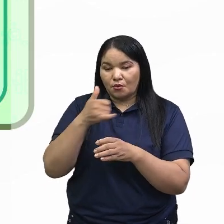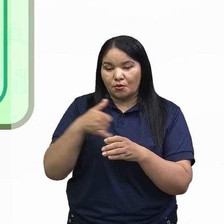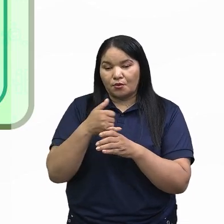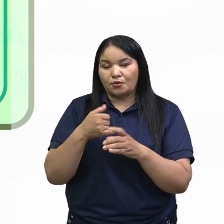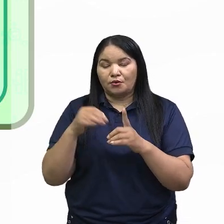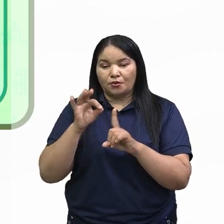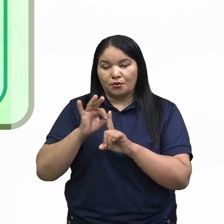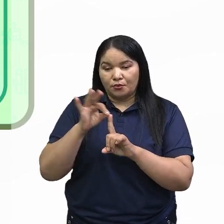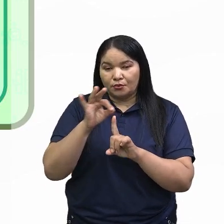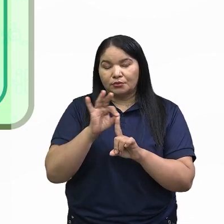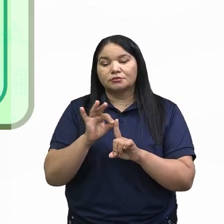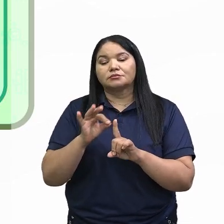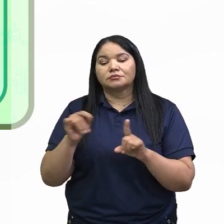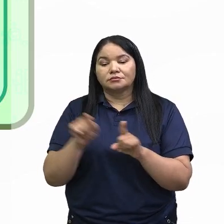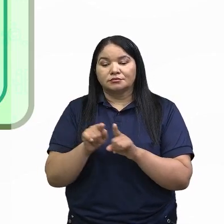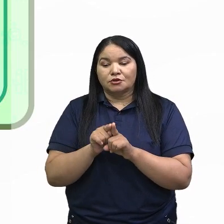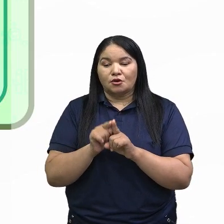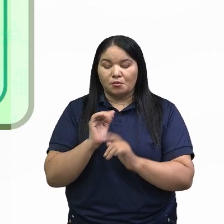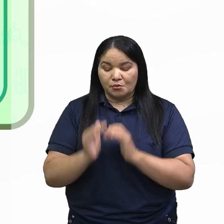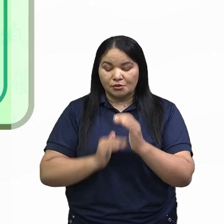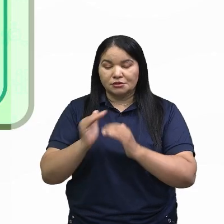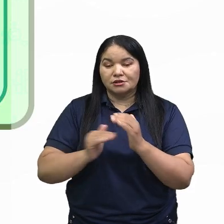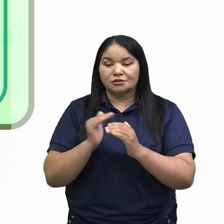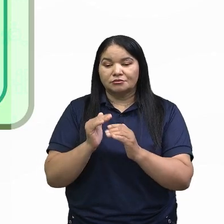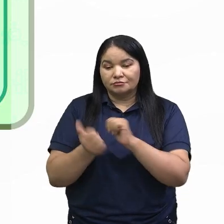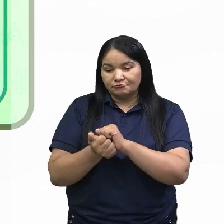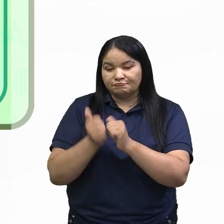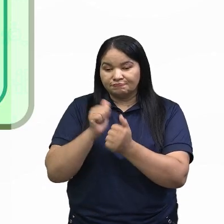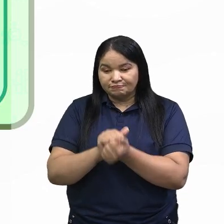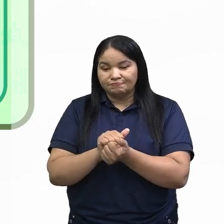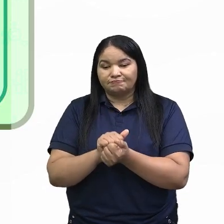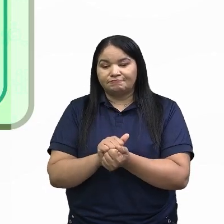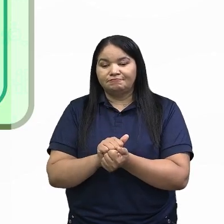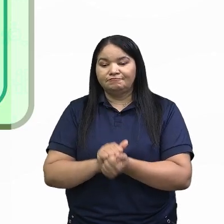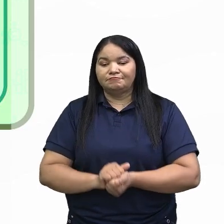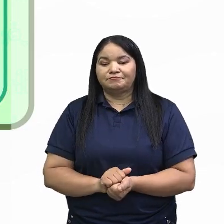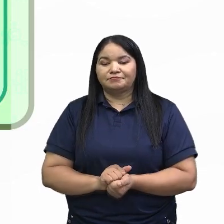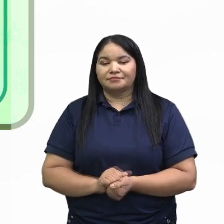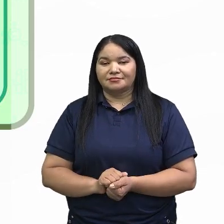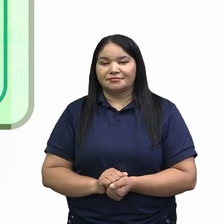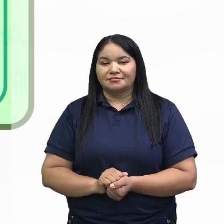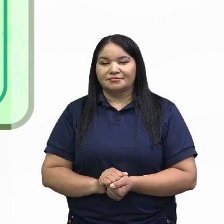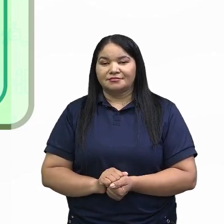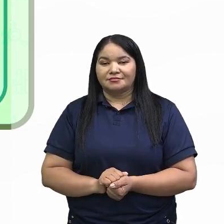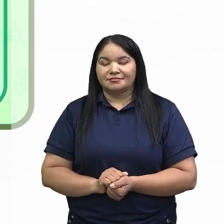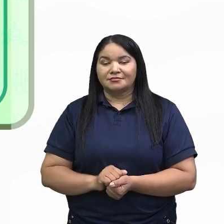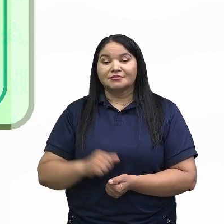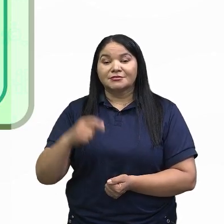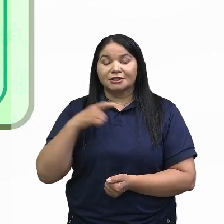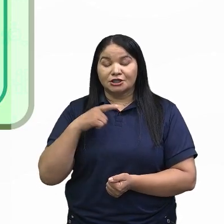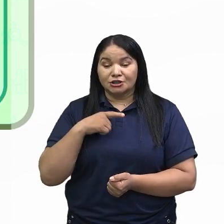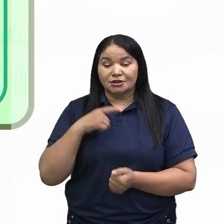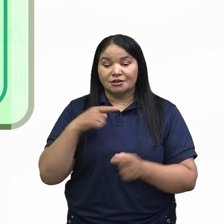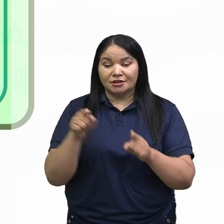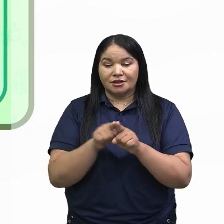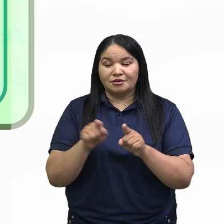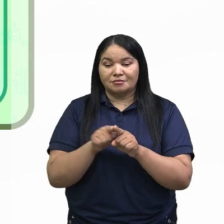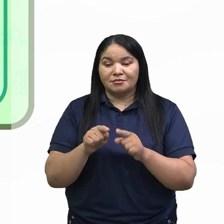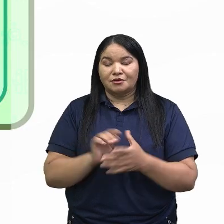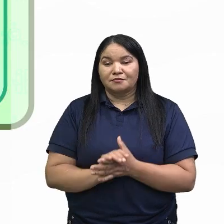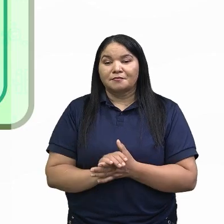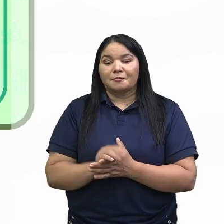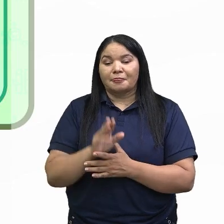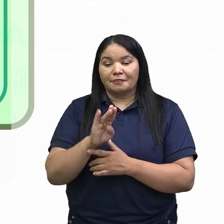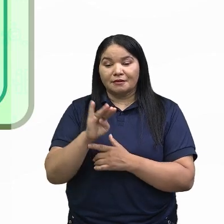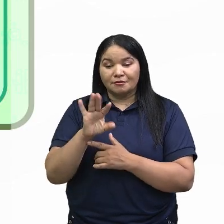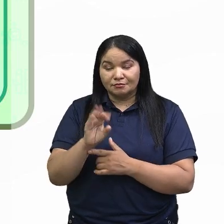vegetal, como sebo e óleo de soja. Então temos aí, né, essa questão também do